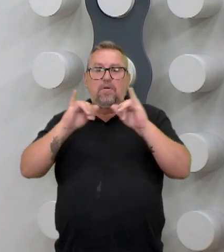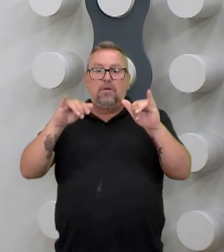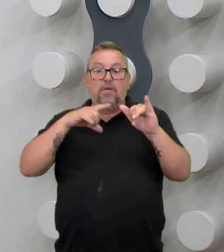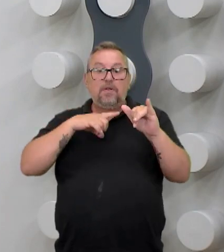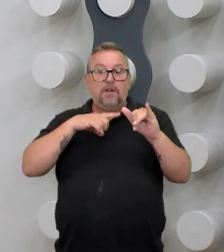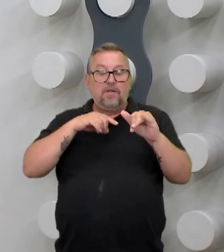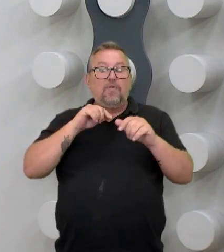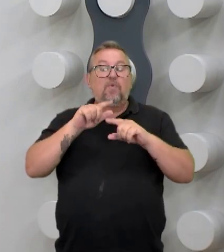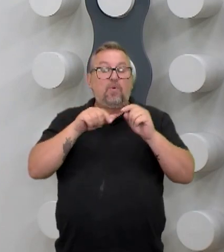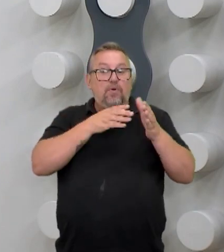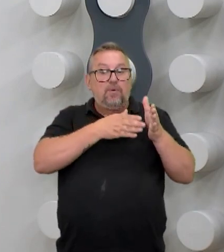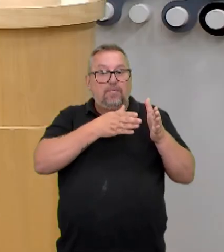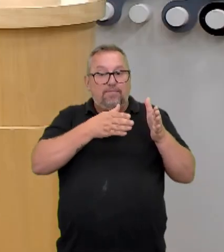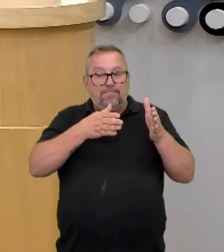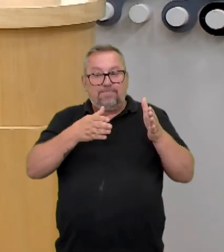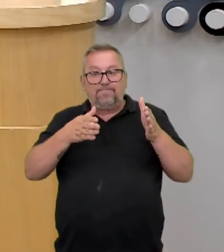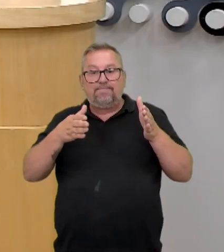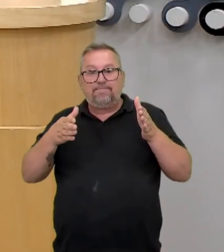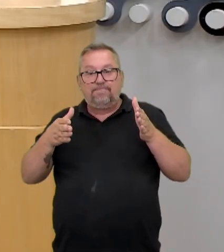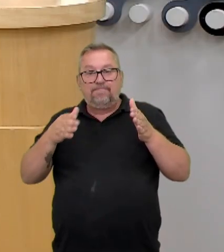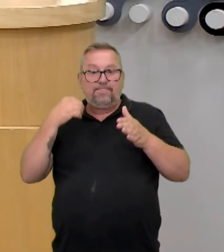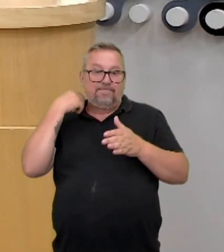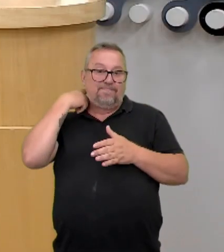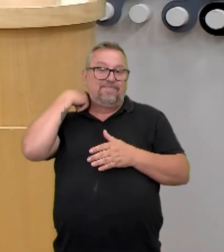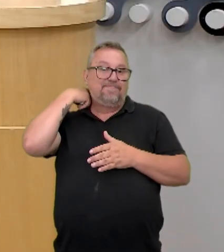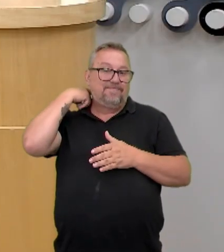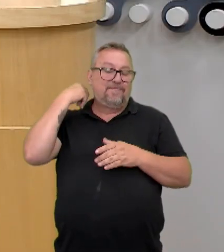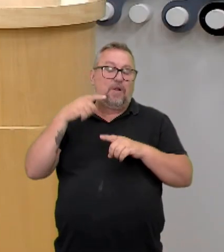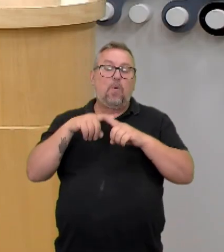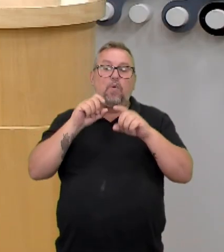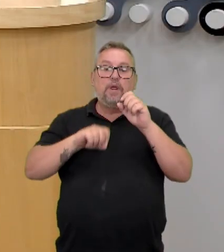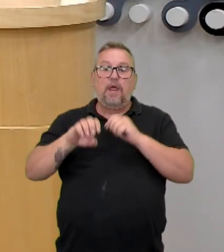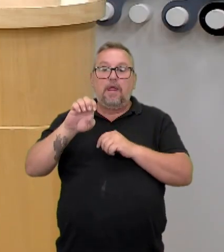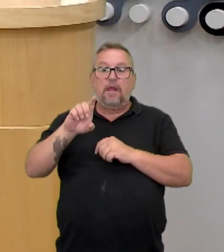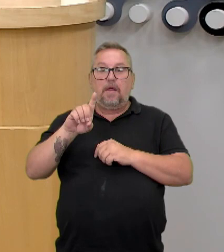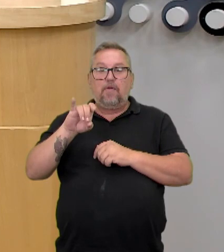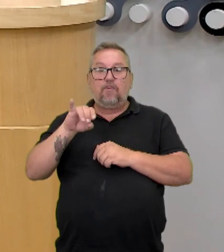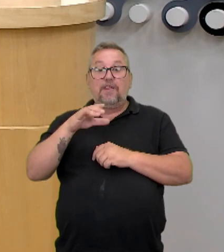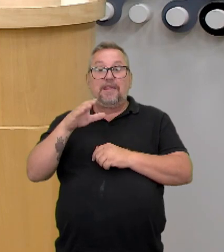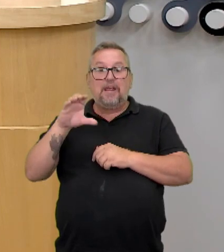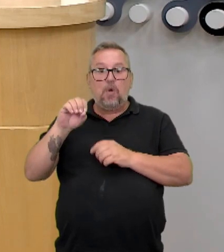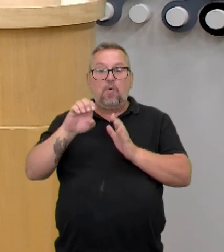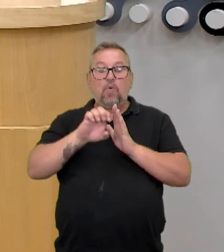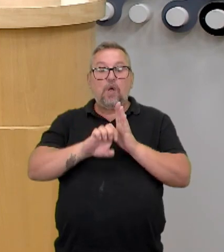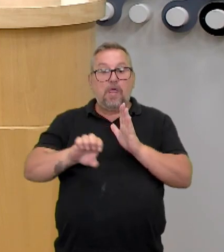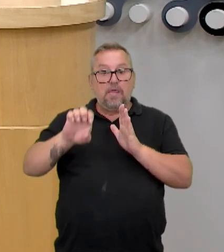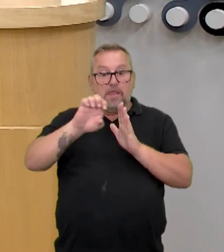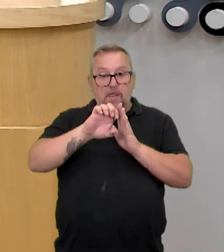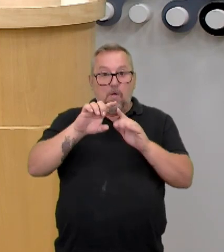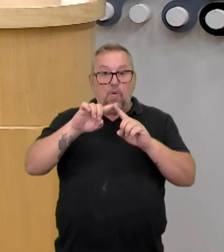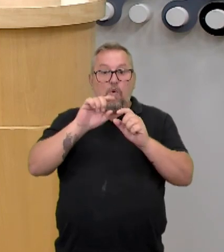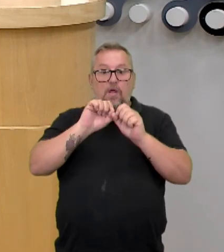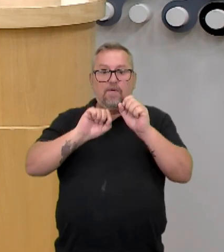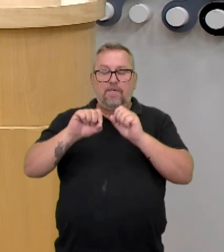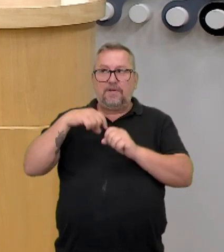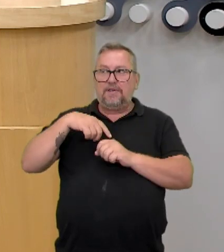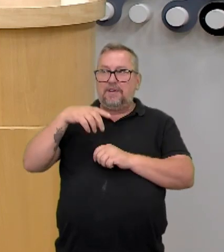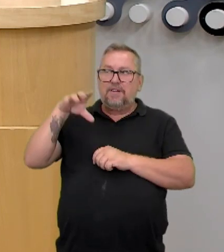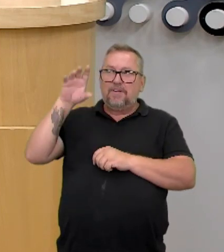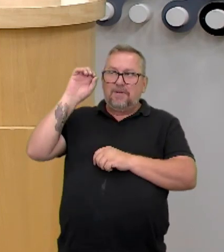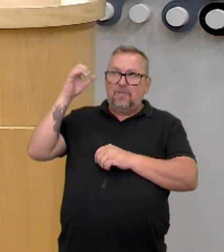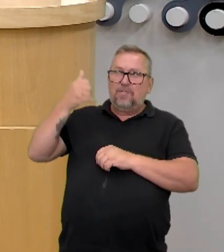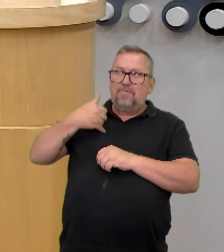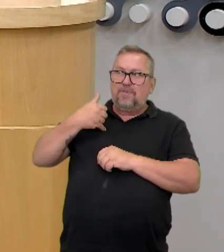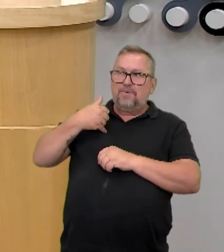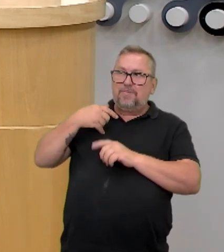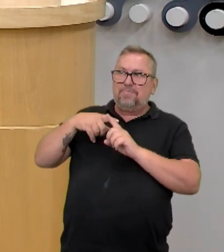coisa, trabalhar o editorial. Por exemplo, quando a gente entrou nessa questão do editorial, o estudante deve ter pensado, nossa, eu já ouvi, mas agora eu estou entendendo bem